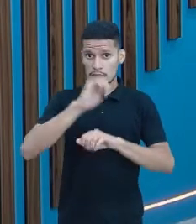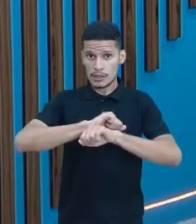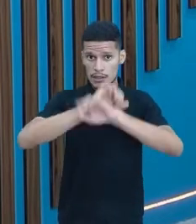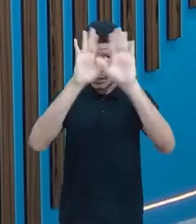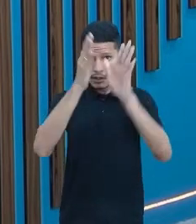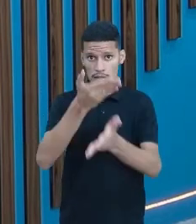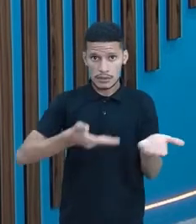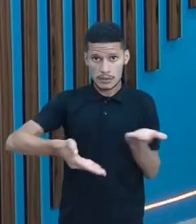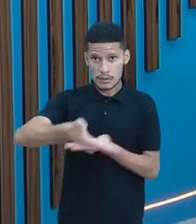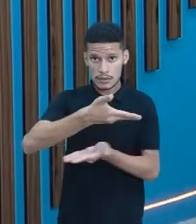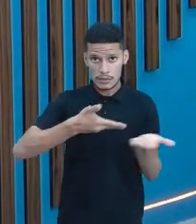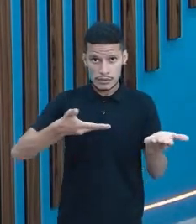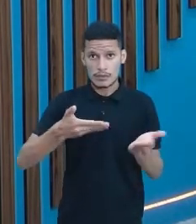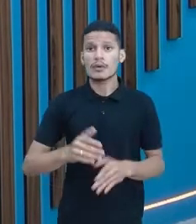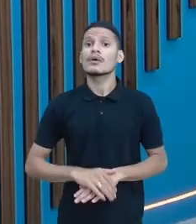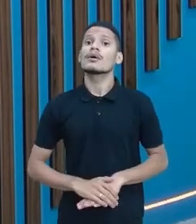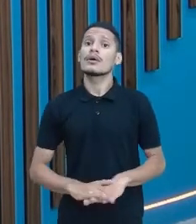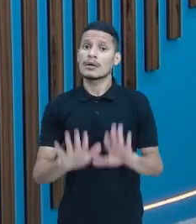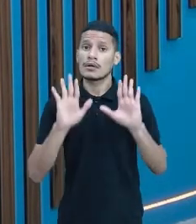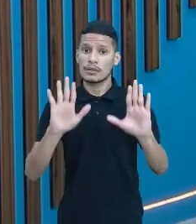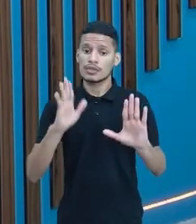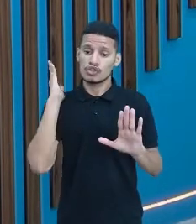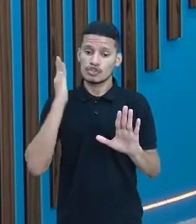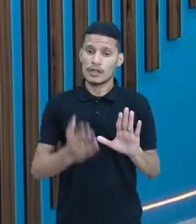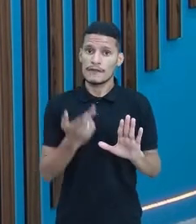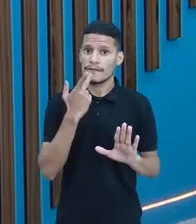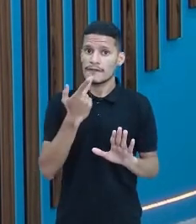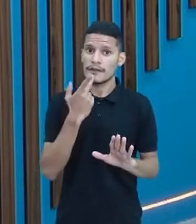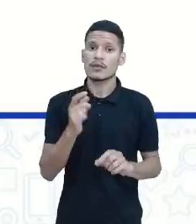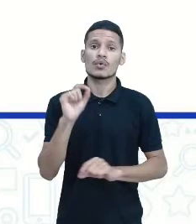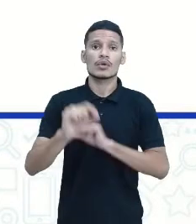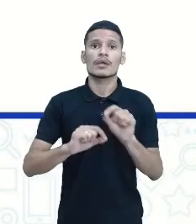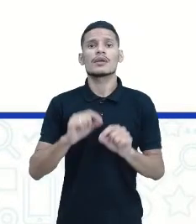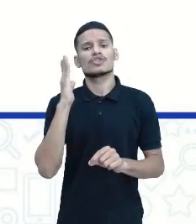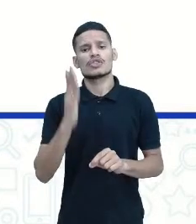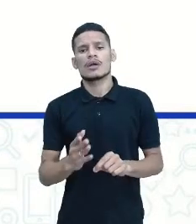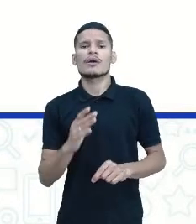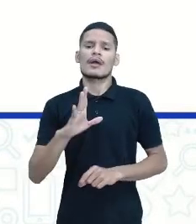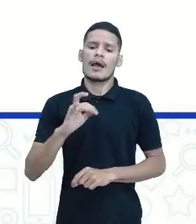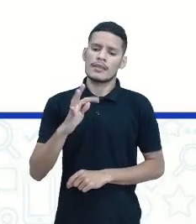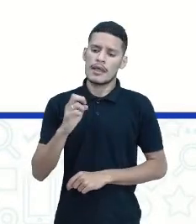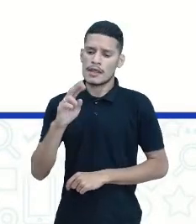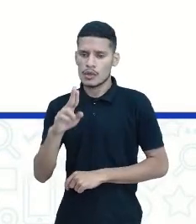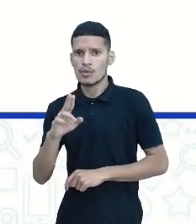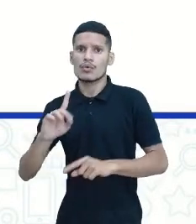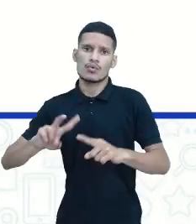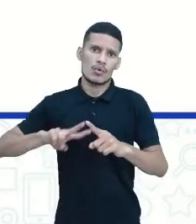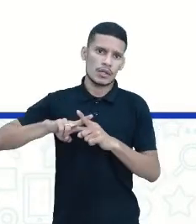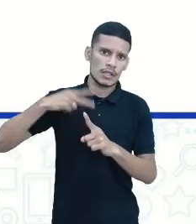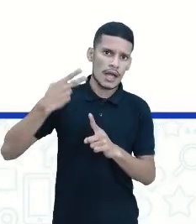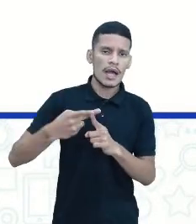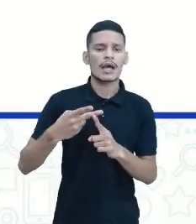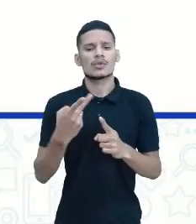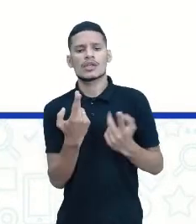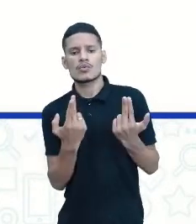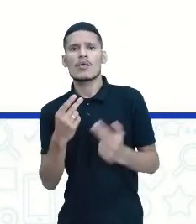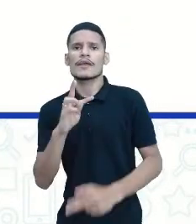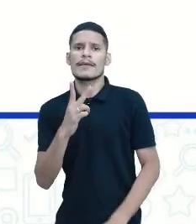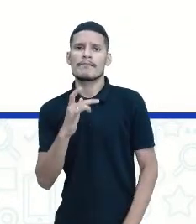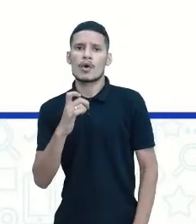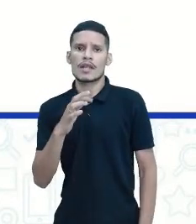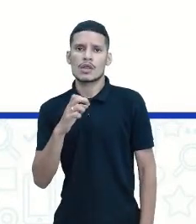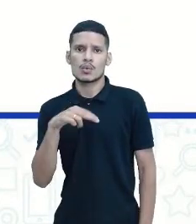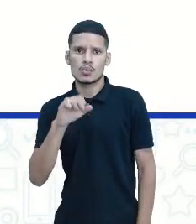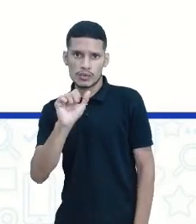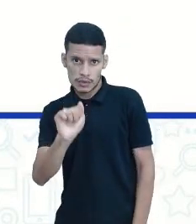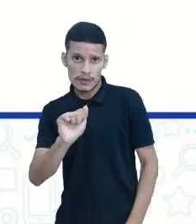certo? Então, a gente fez toda essa daí, né? Ou seja, o cateto ao quadrado é igual à hipotenusa vezes a sua projeção. Então, o que eu